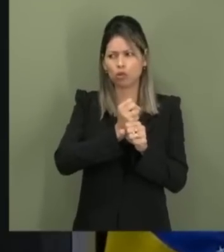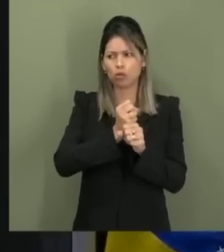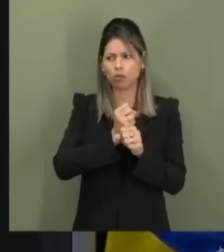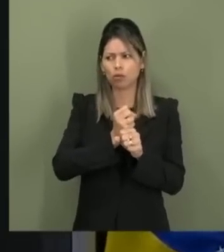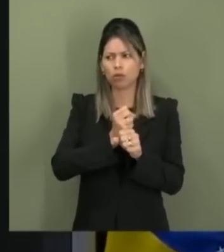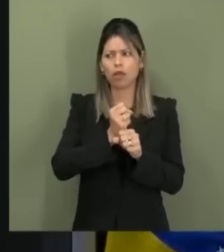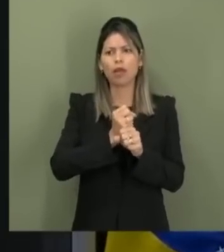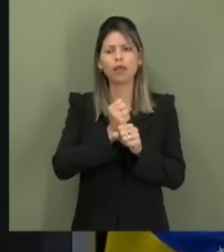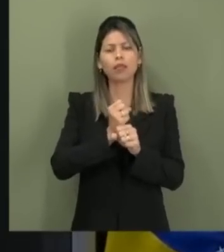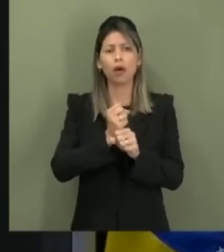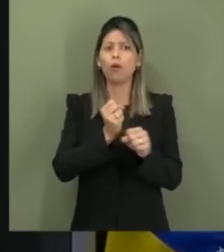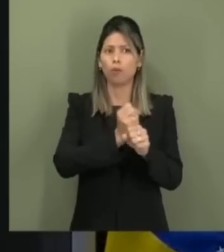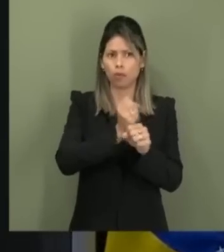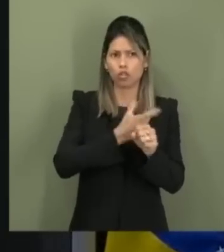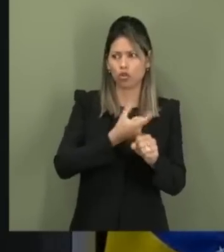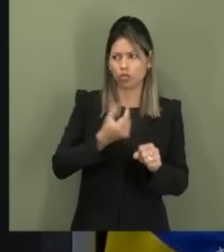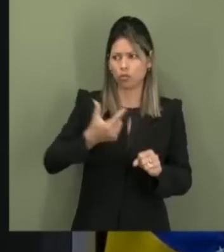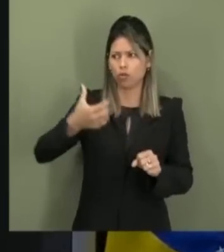atentados